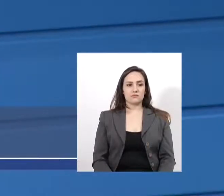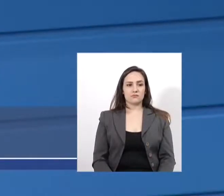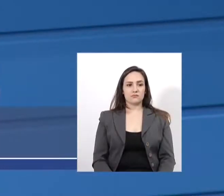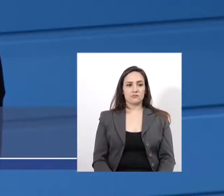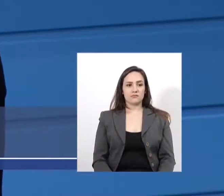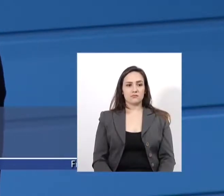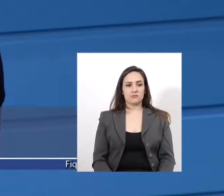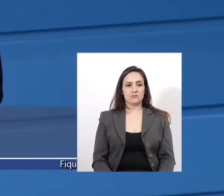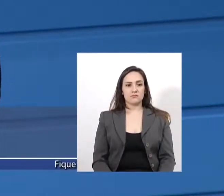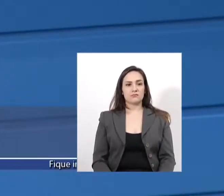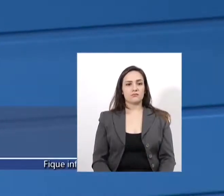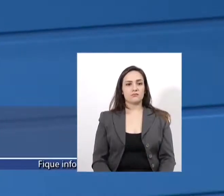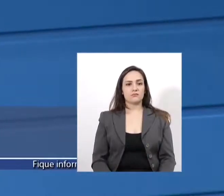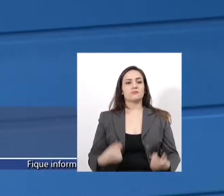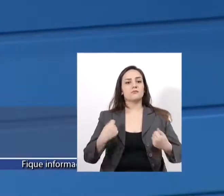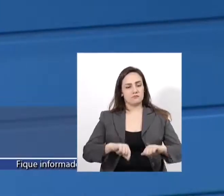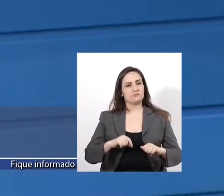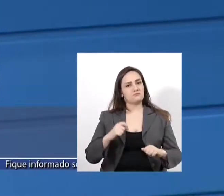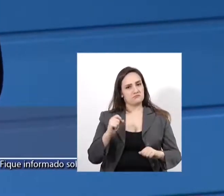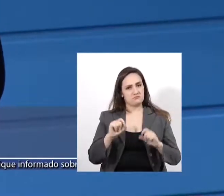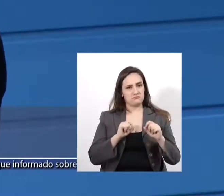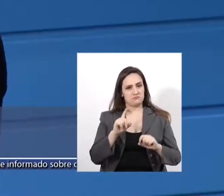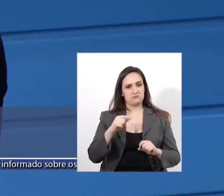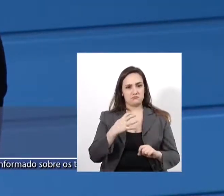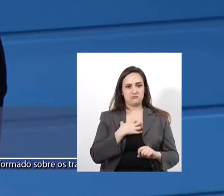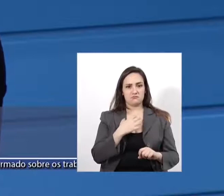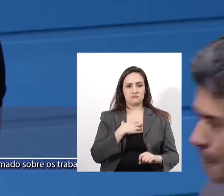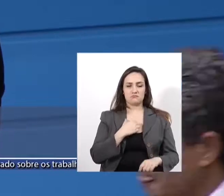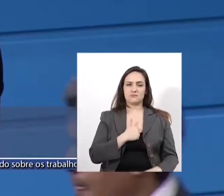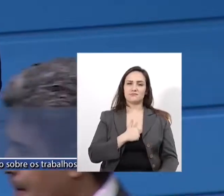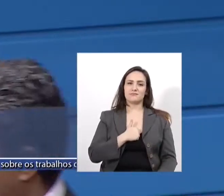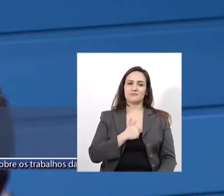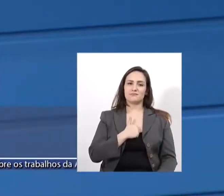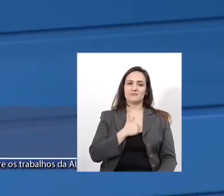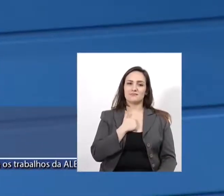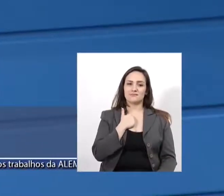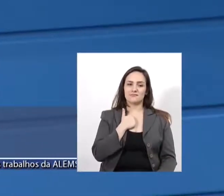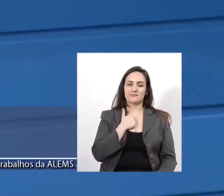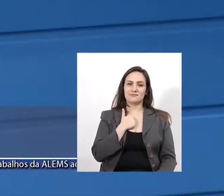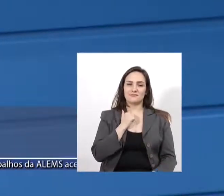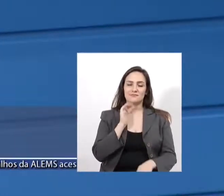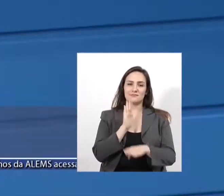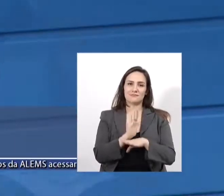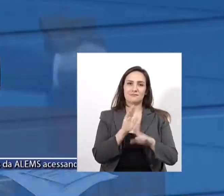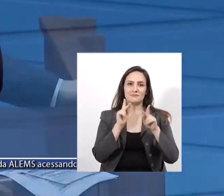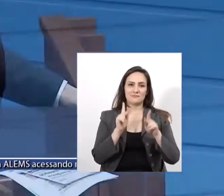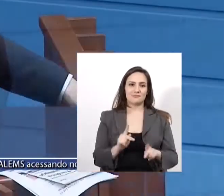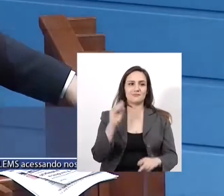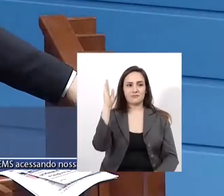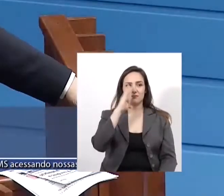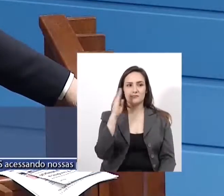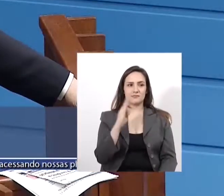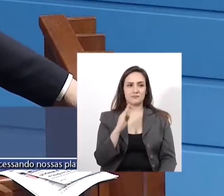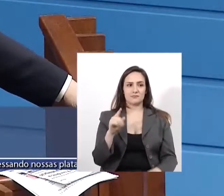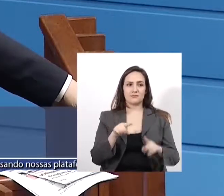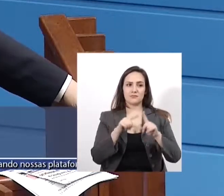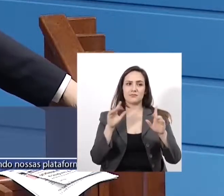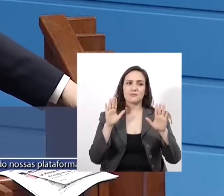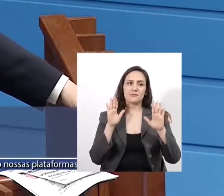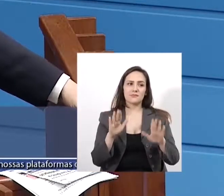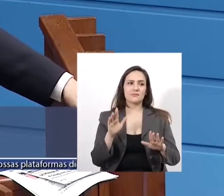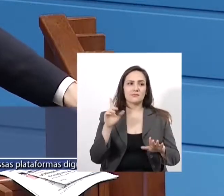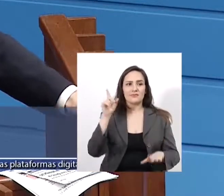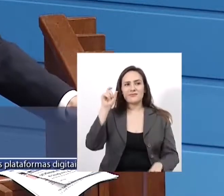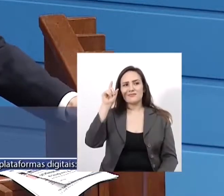precisamos sermos otimistas para o bem do povo brasileiro. Agora, é muito difícil você